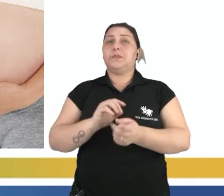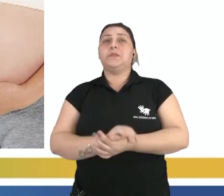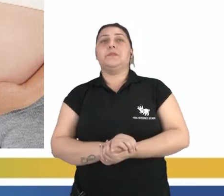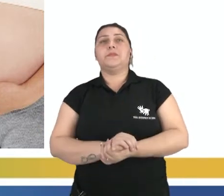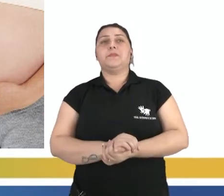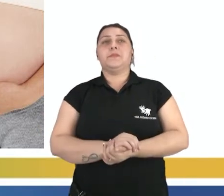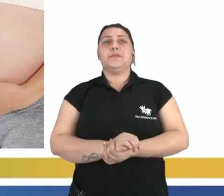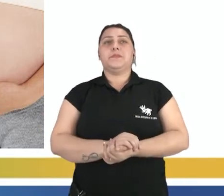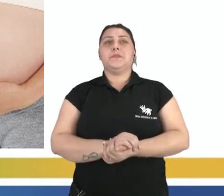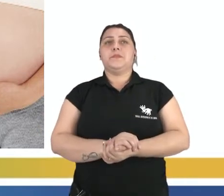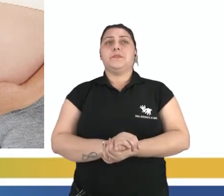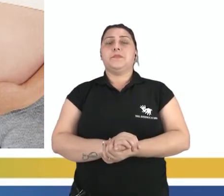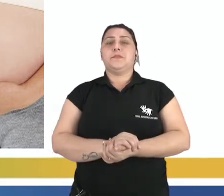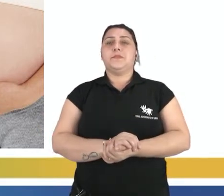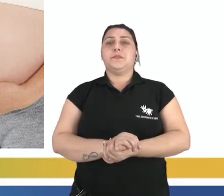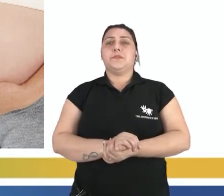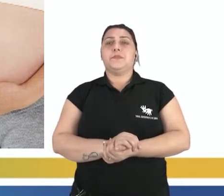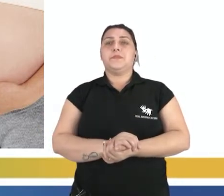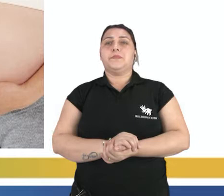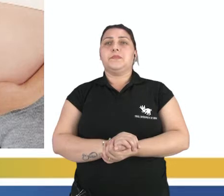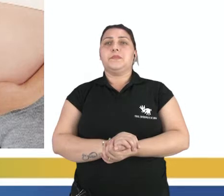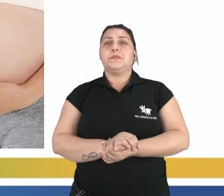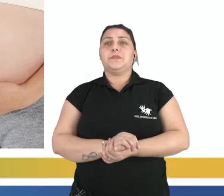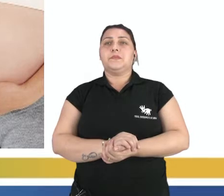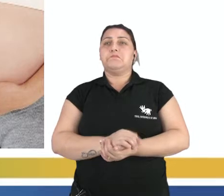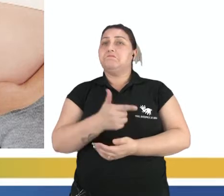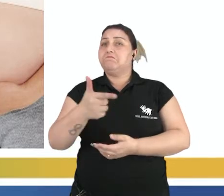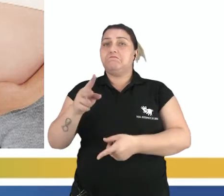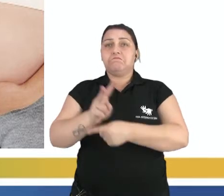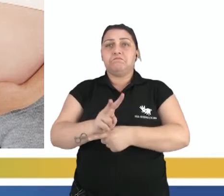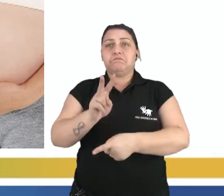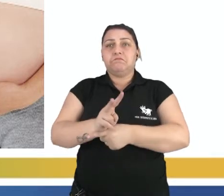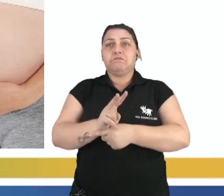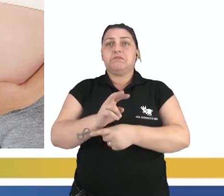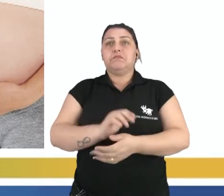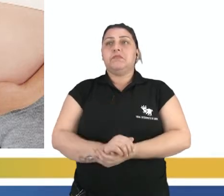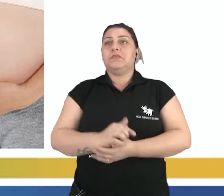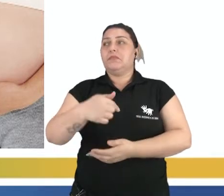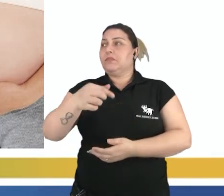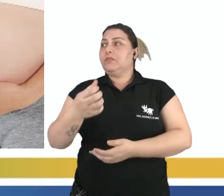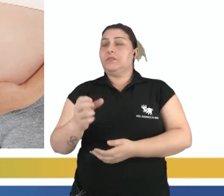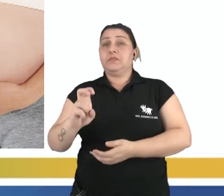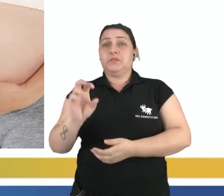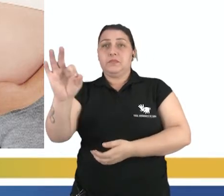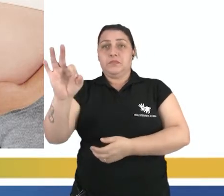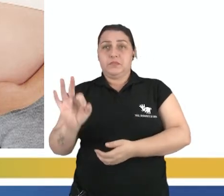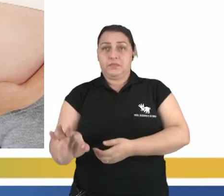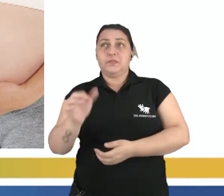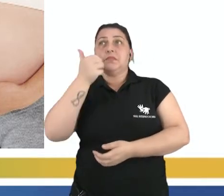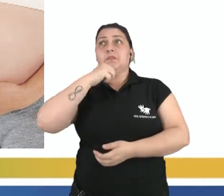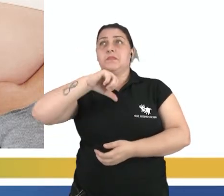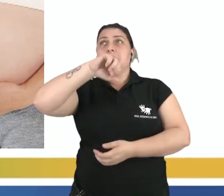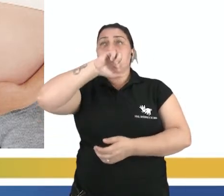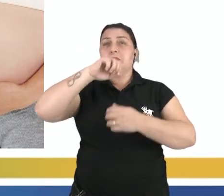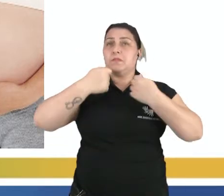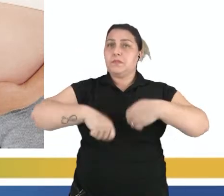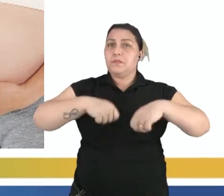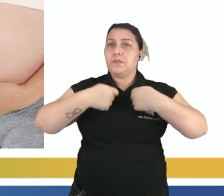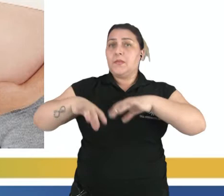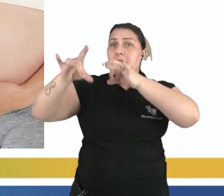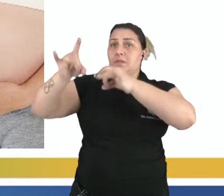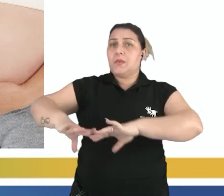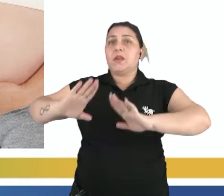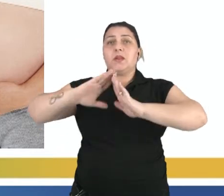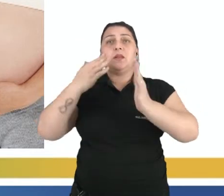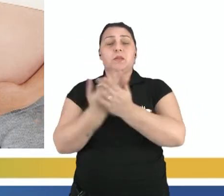adolescentes, né, são de forma desprevenida. 75% dessas mães adolescentes, elas precisam abandonar a